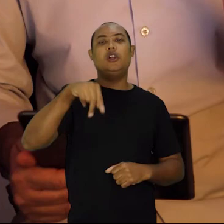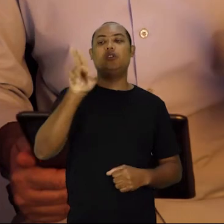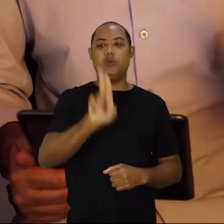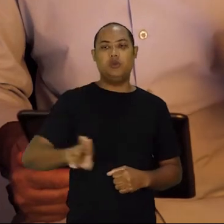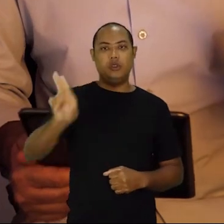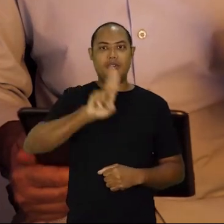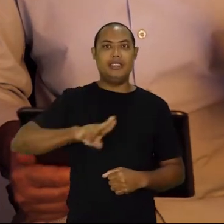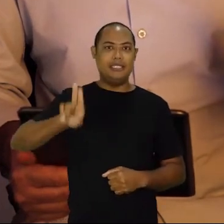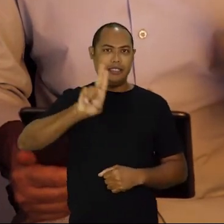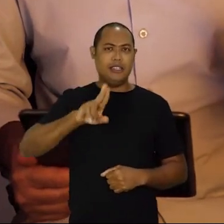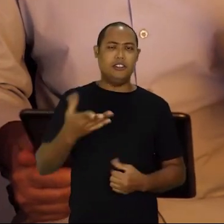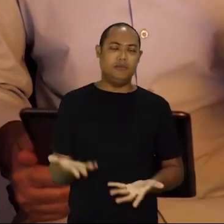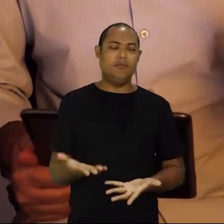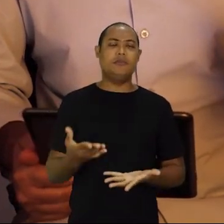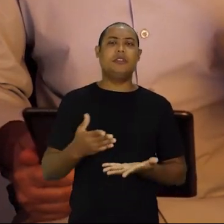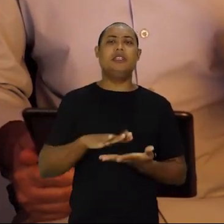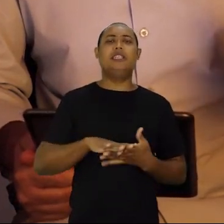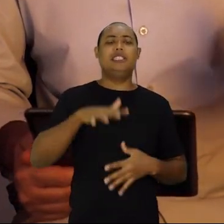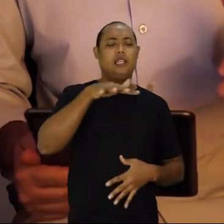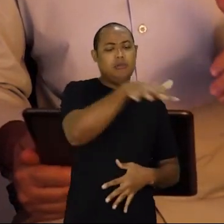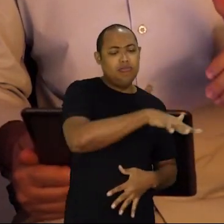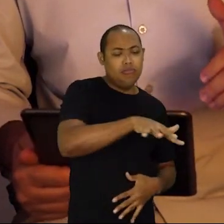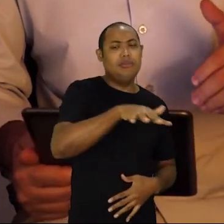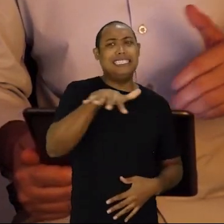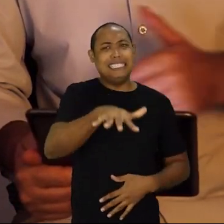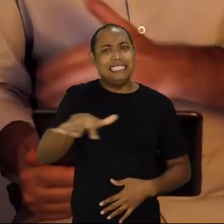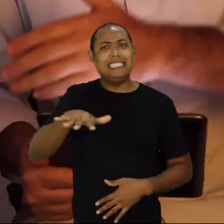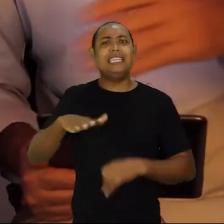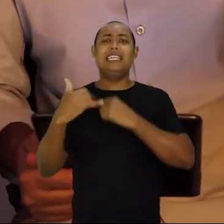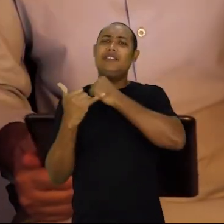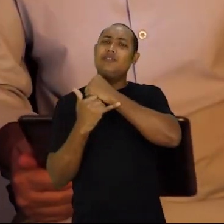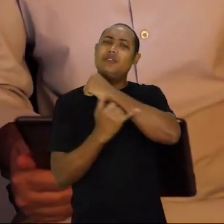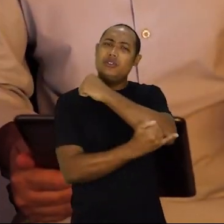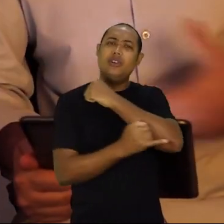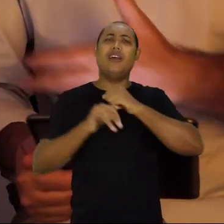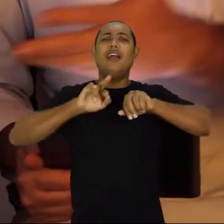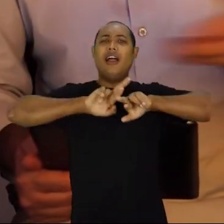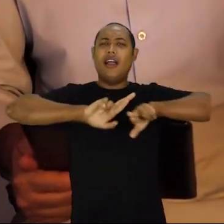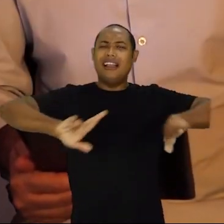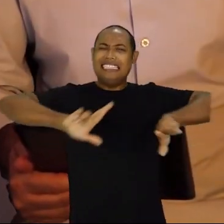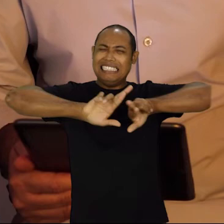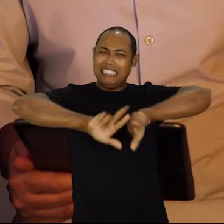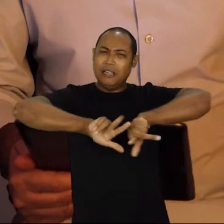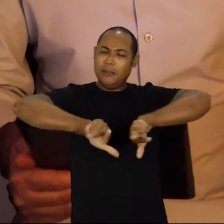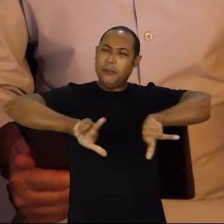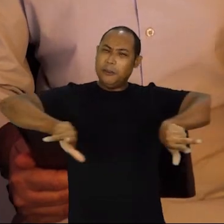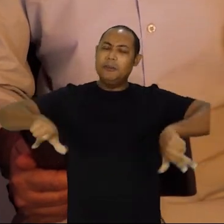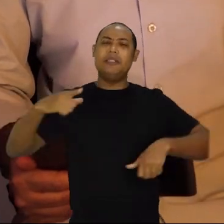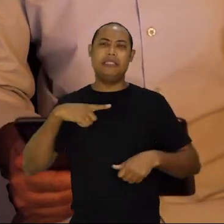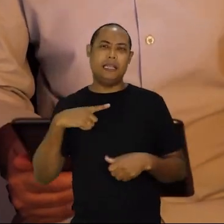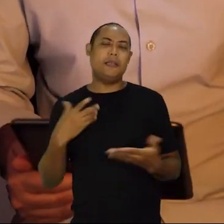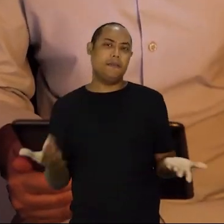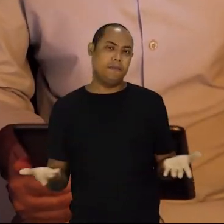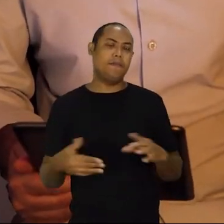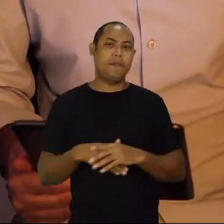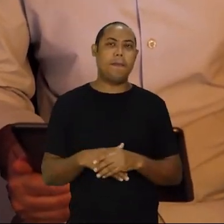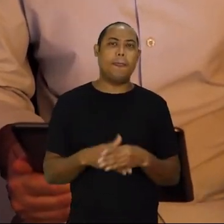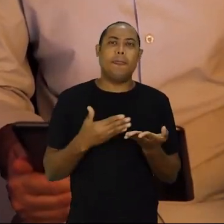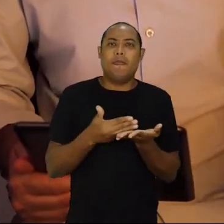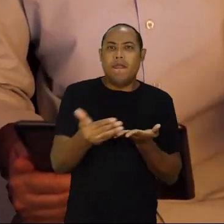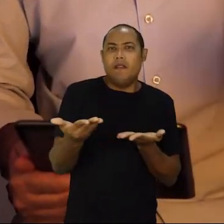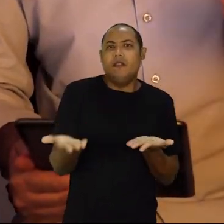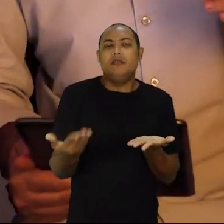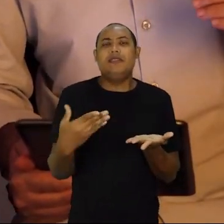é preciso considerar que nós somos uma universidade com espaços e infraestruturas muito